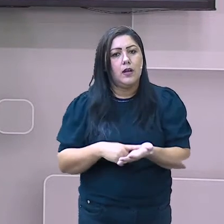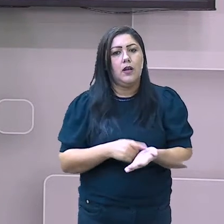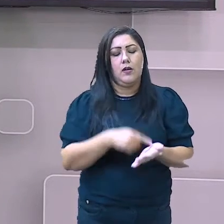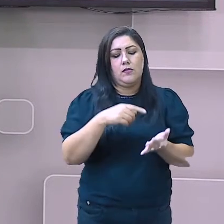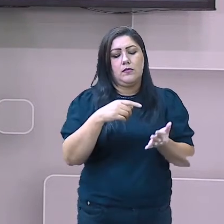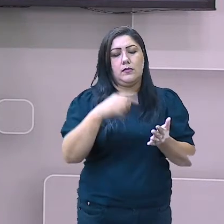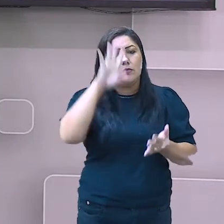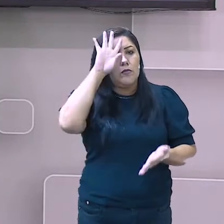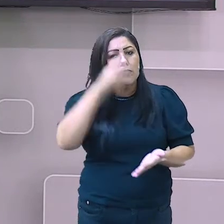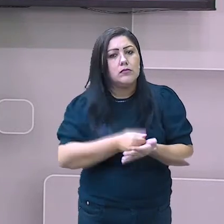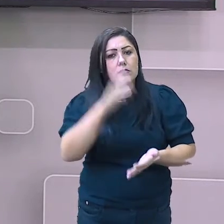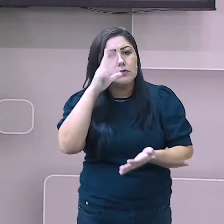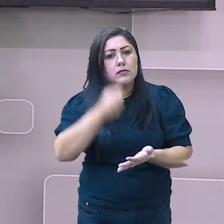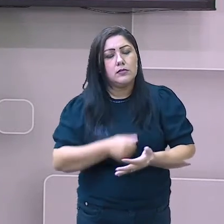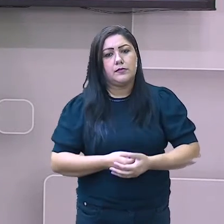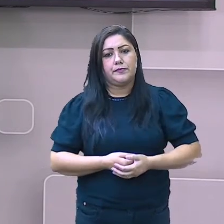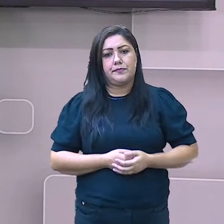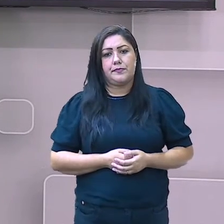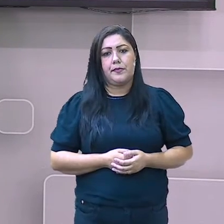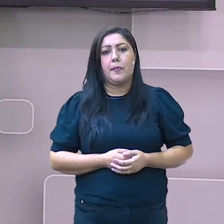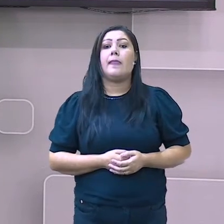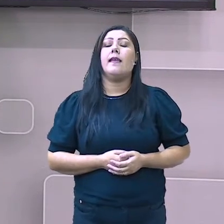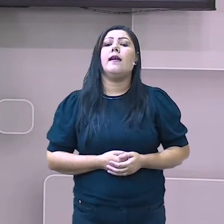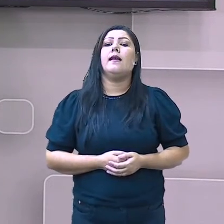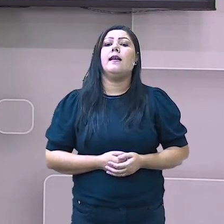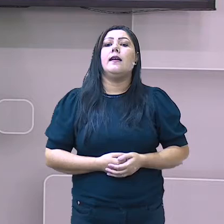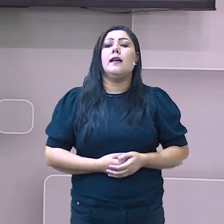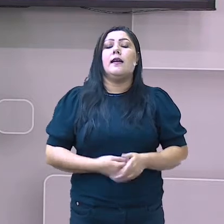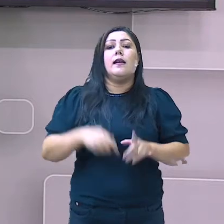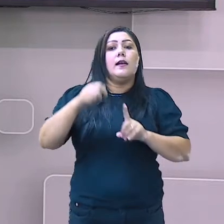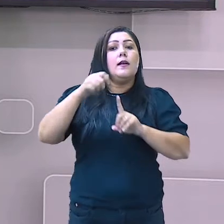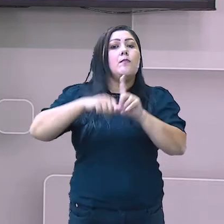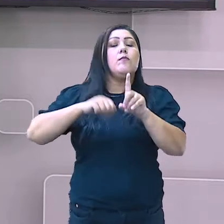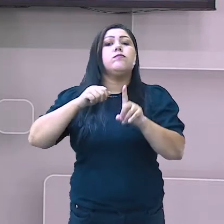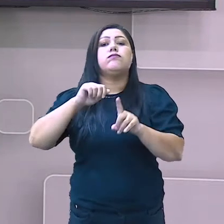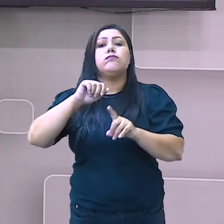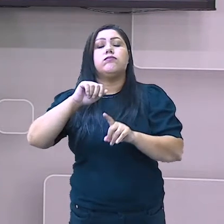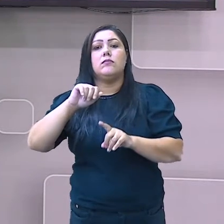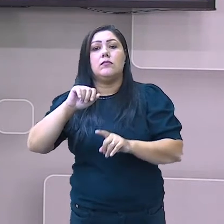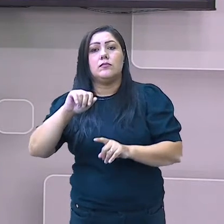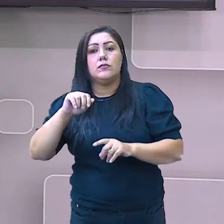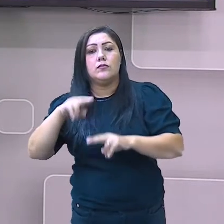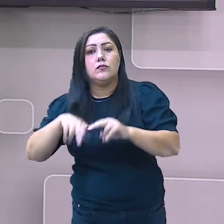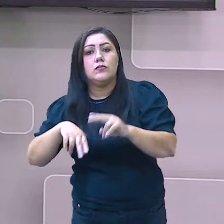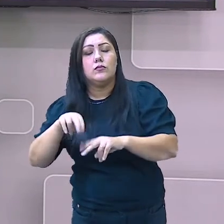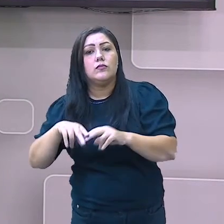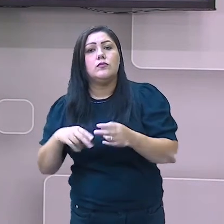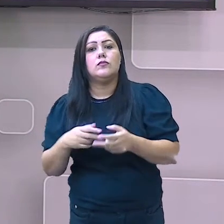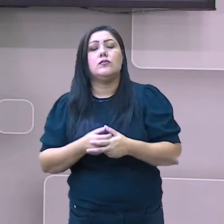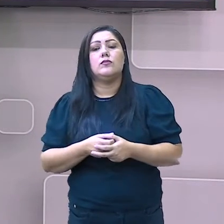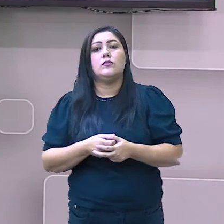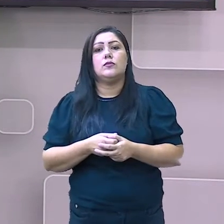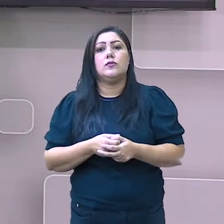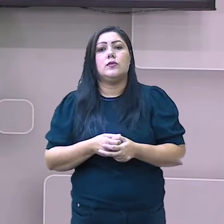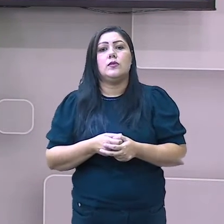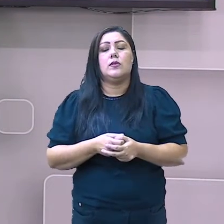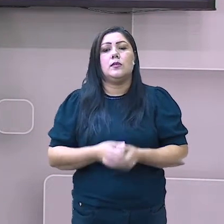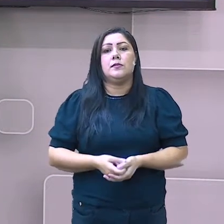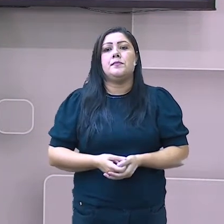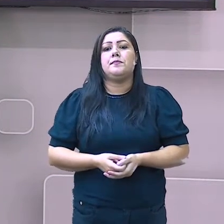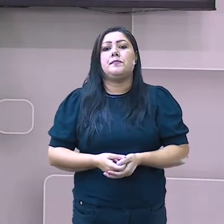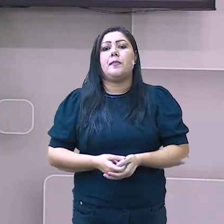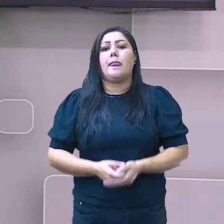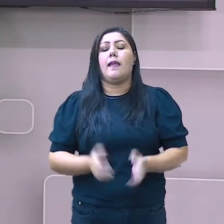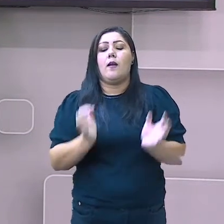Partido Bolchevique. Em julho, forças militares ligadas ao czarismo tentaram derrubar o